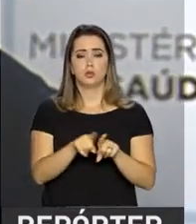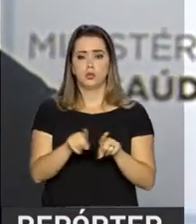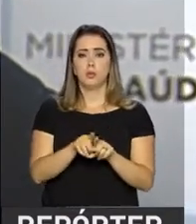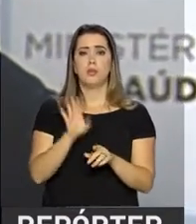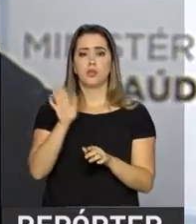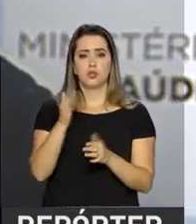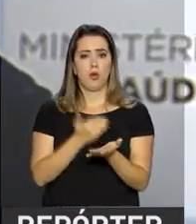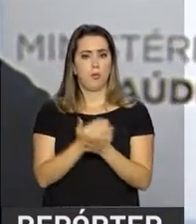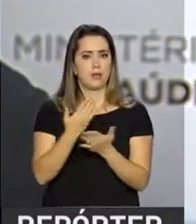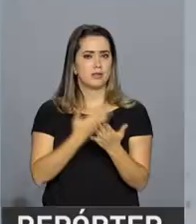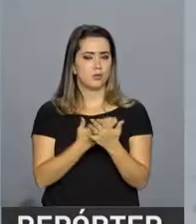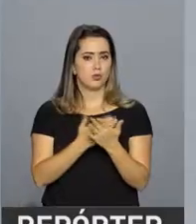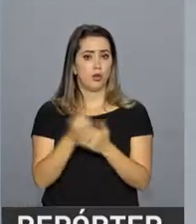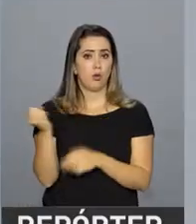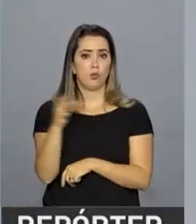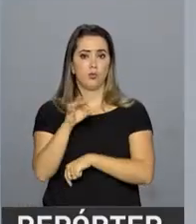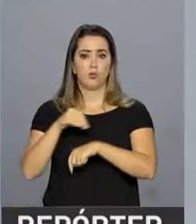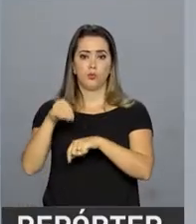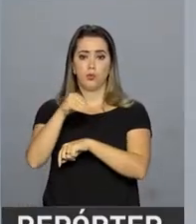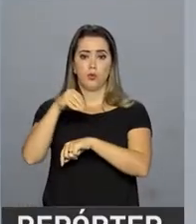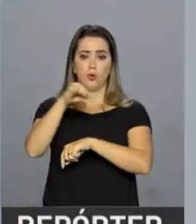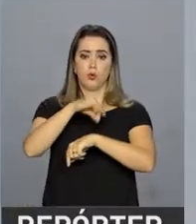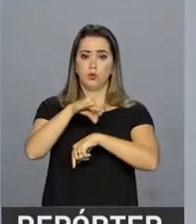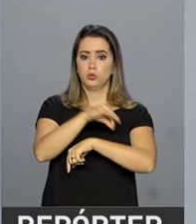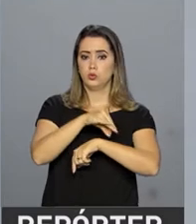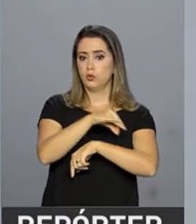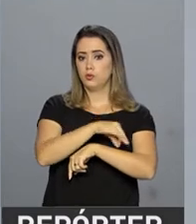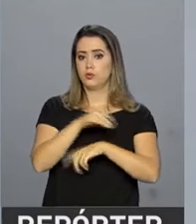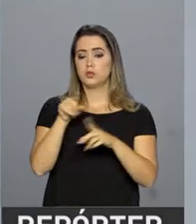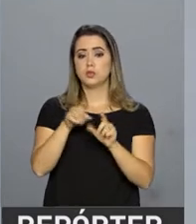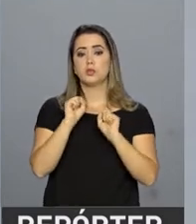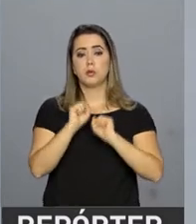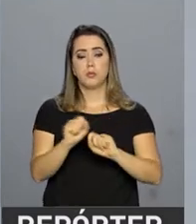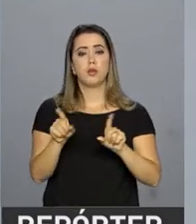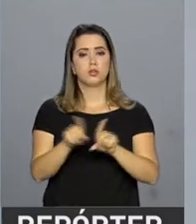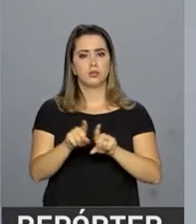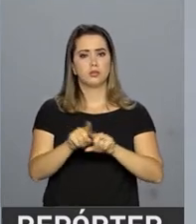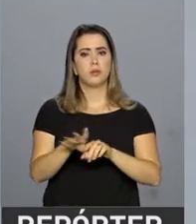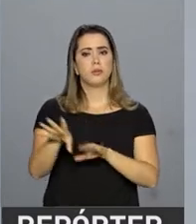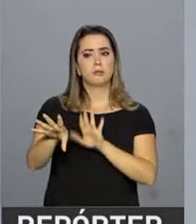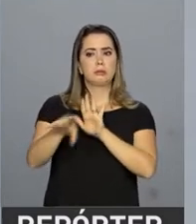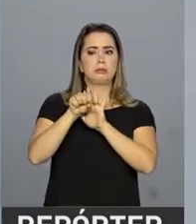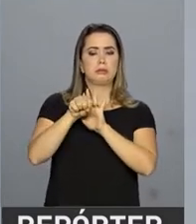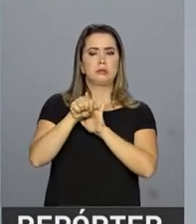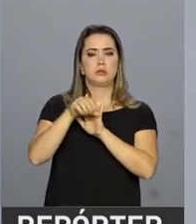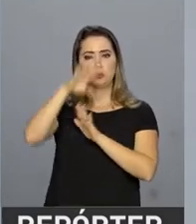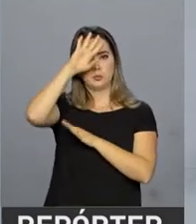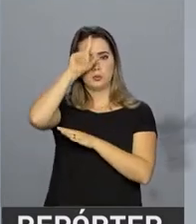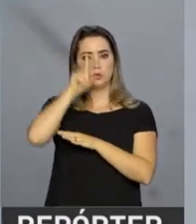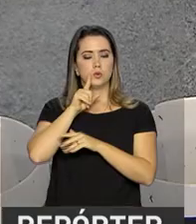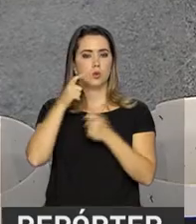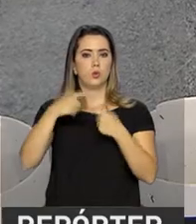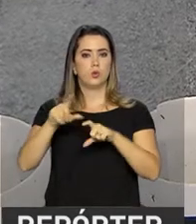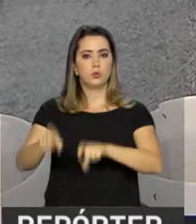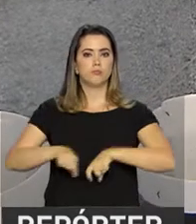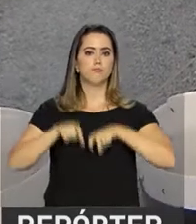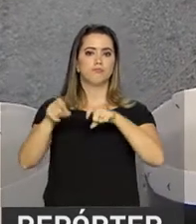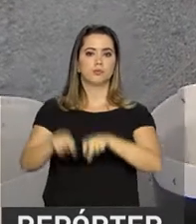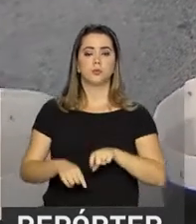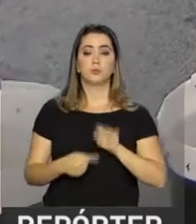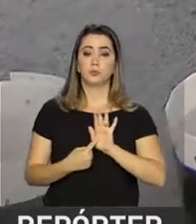sobre um novo mosquito o aedes albopictus que pode transmitir a febre amarela em áreas rurais